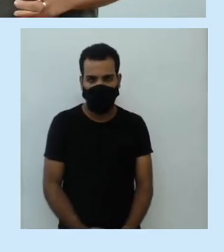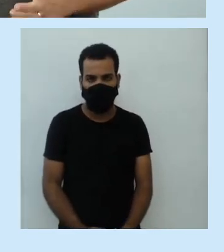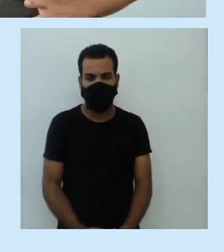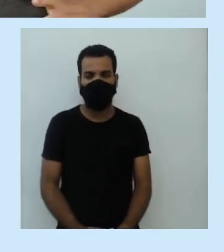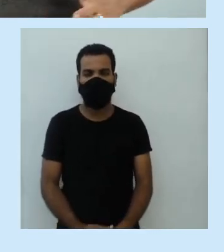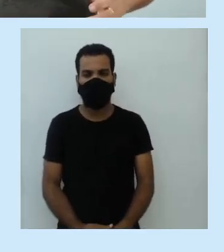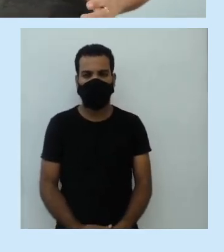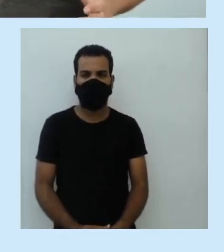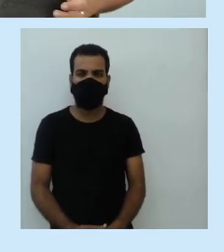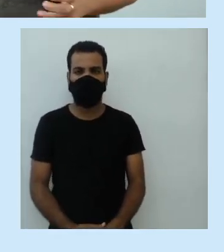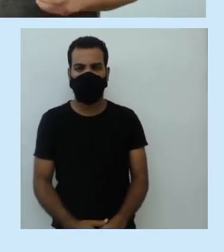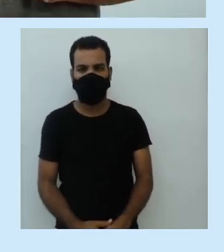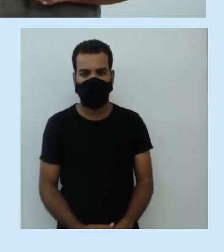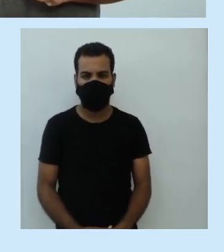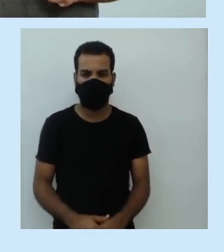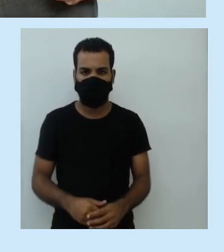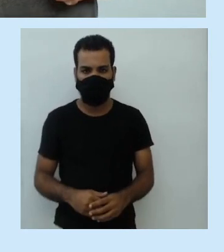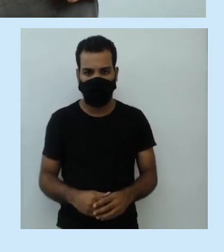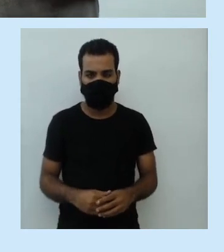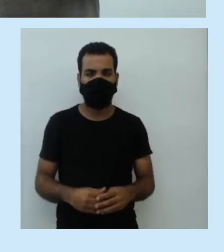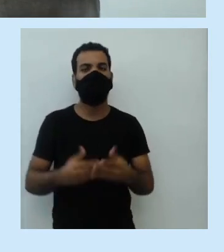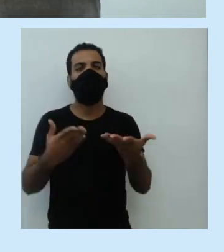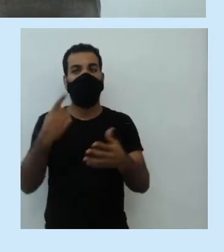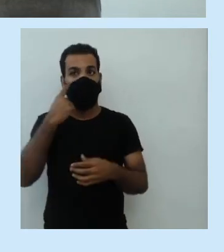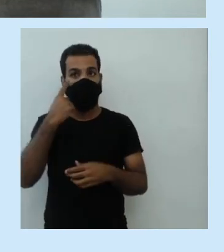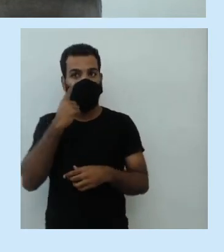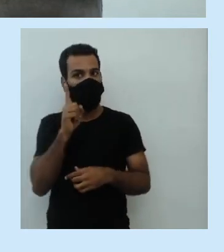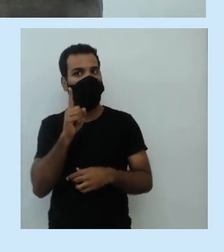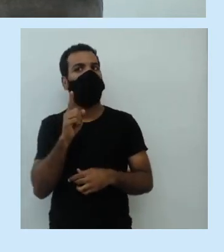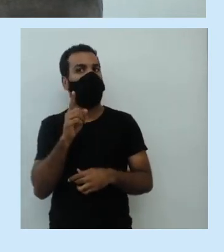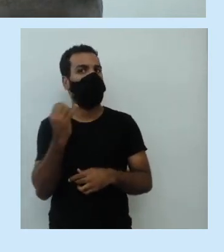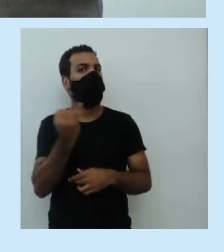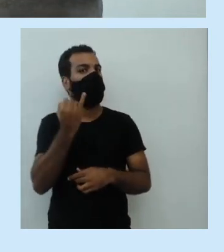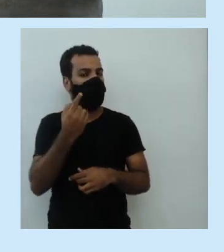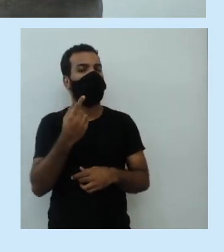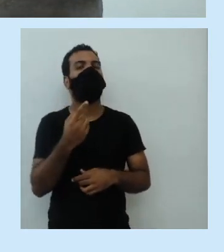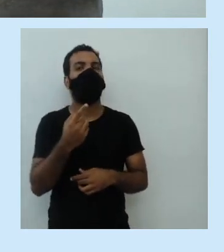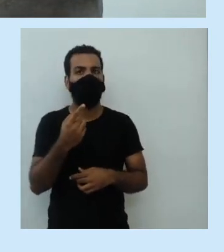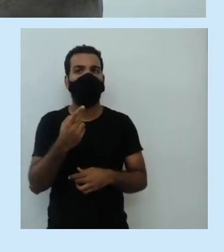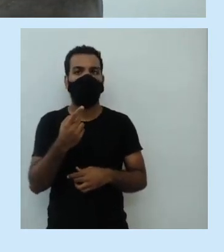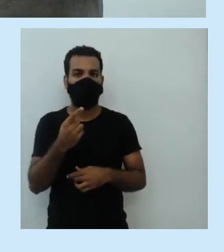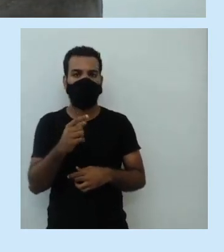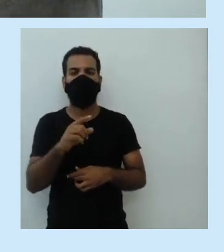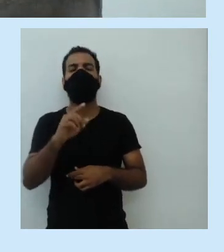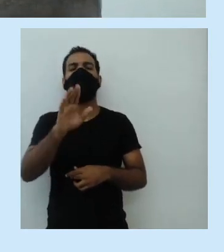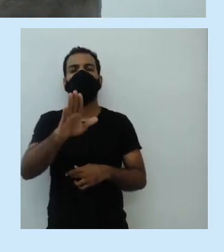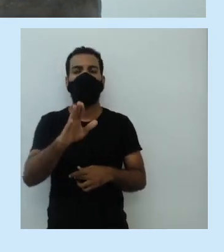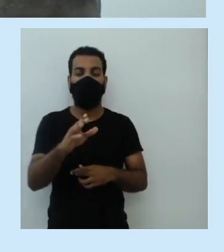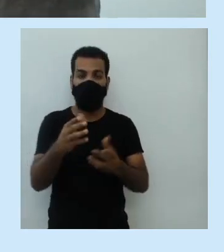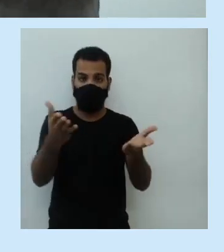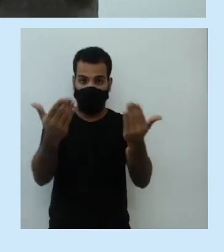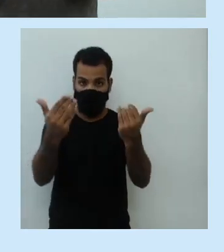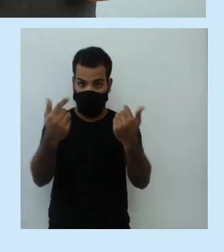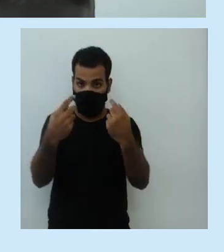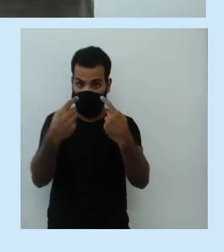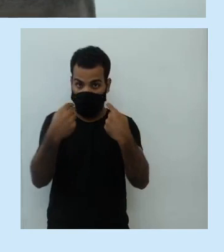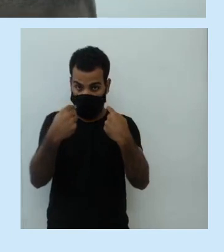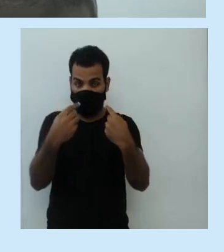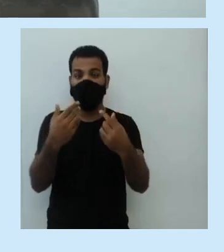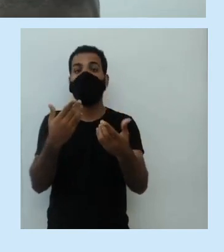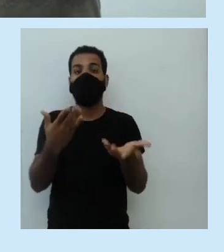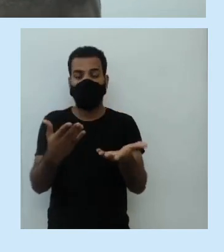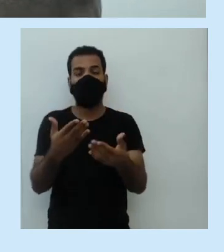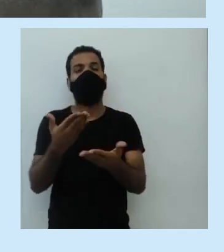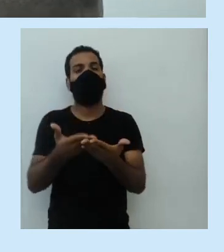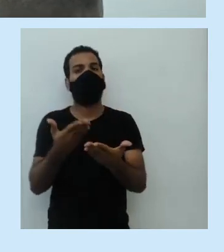aqui realmente é muito importante para nós, tá certo? Resolve o que tiver de resolver aí e vem para cá, porque isso aqui